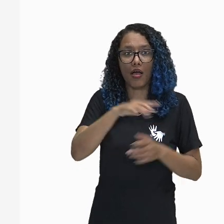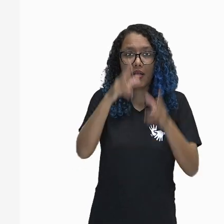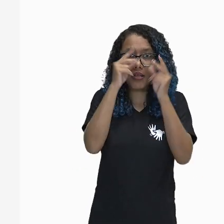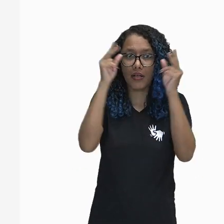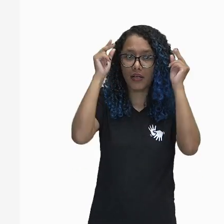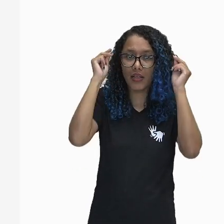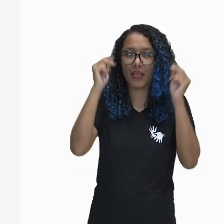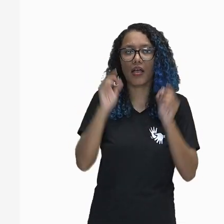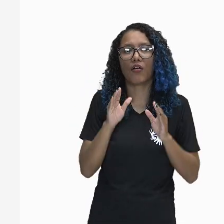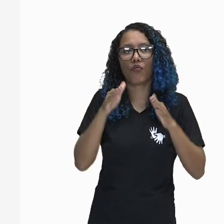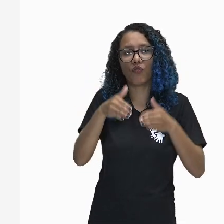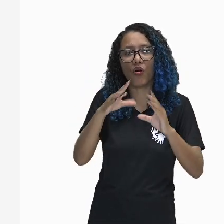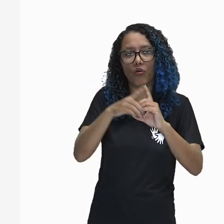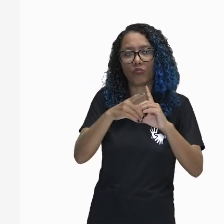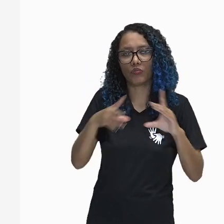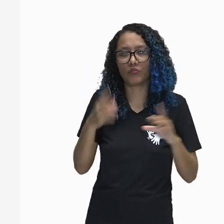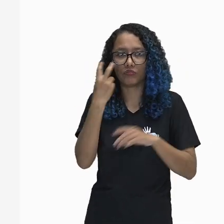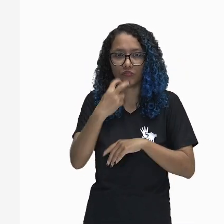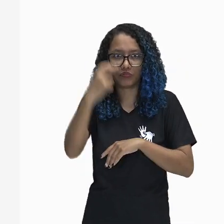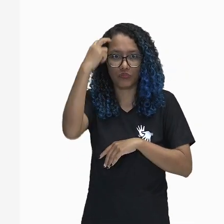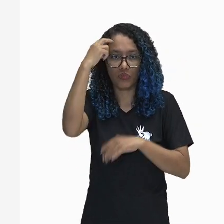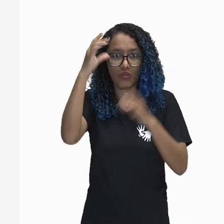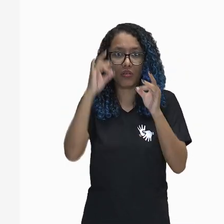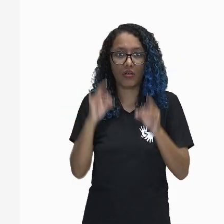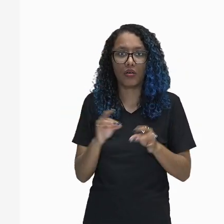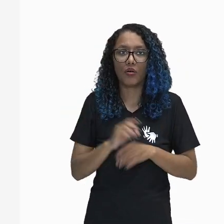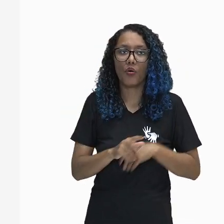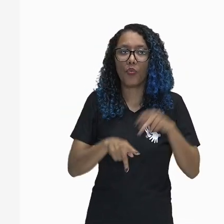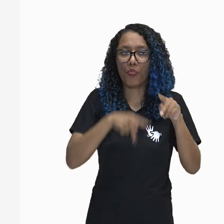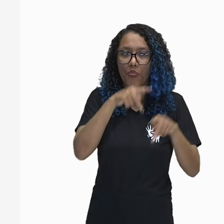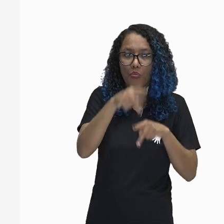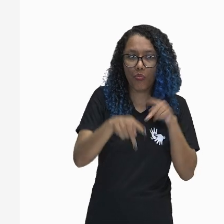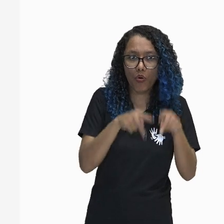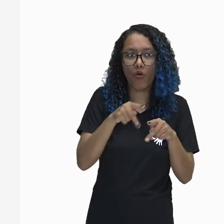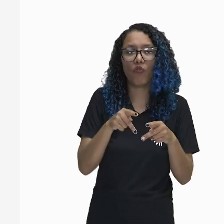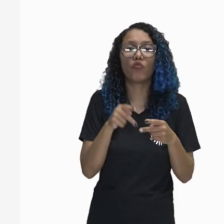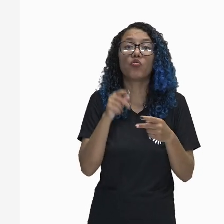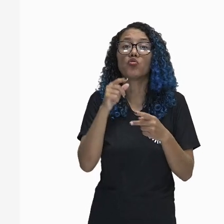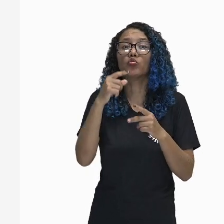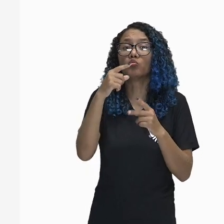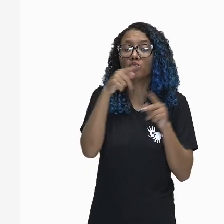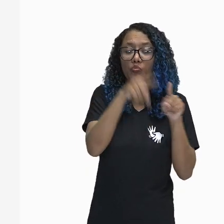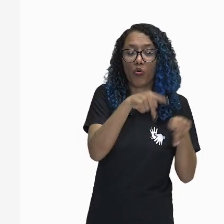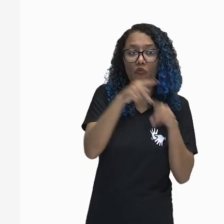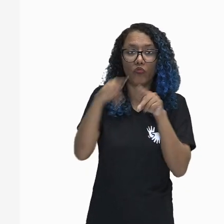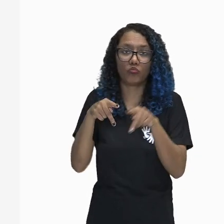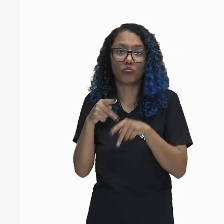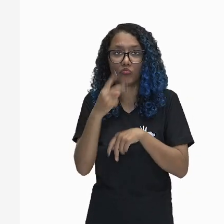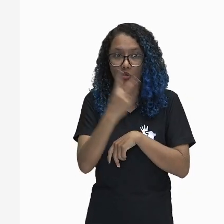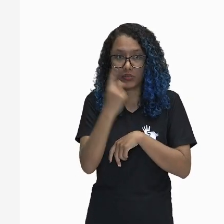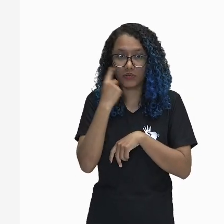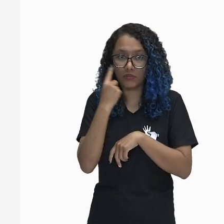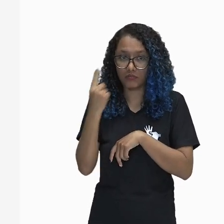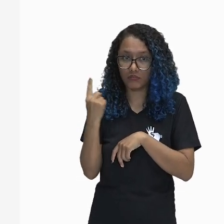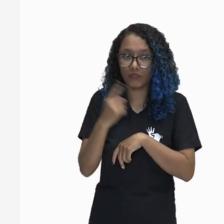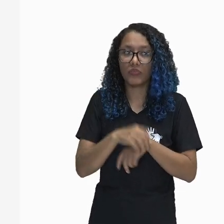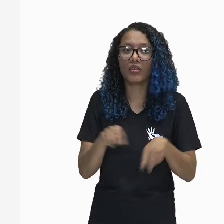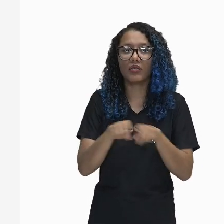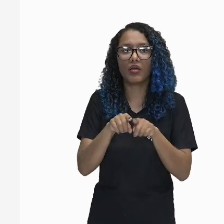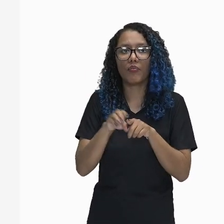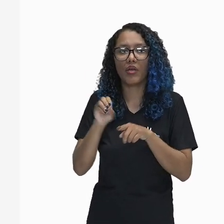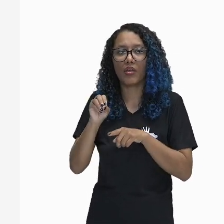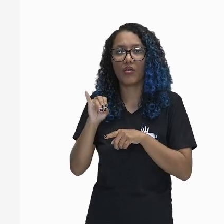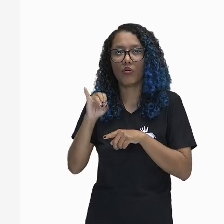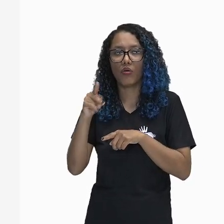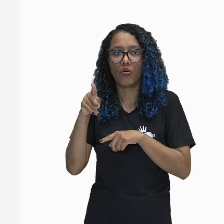e cultura. Detalhamento, a civilização cretense, a civilização micênica, os oicos e